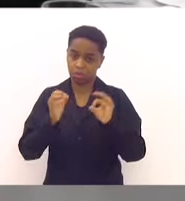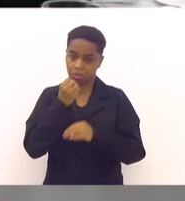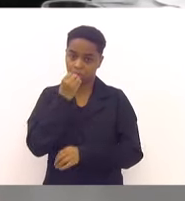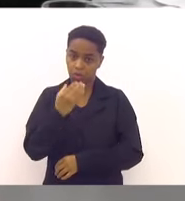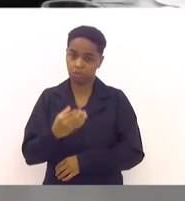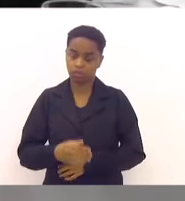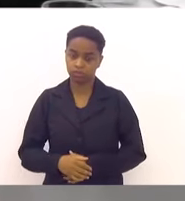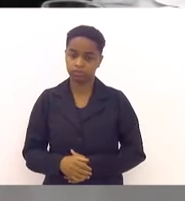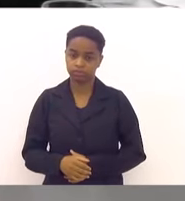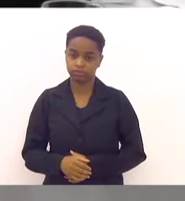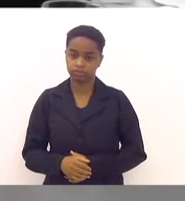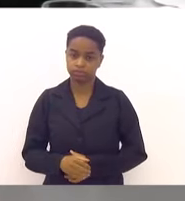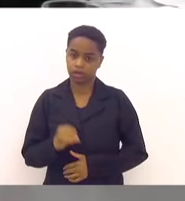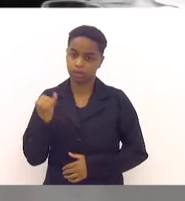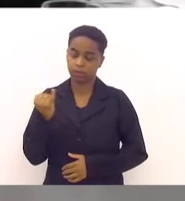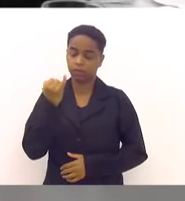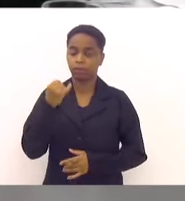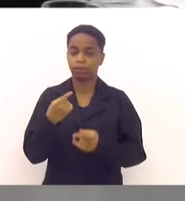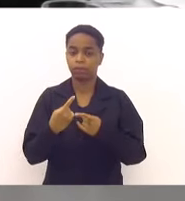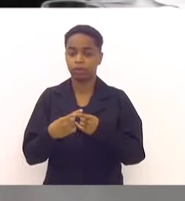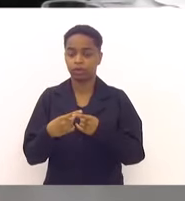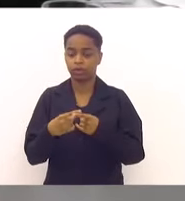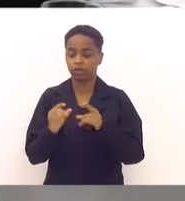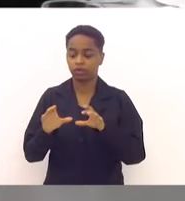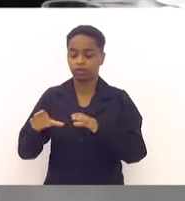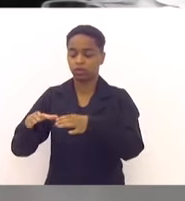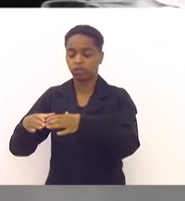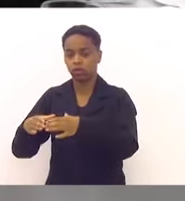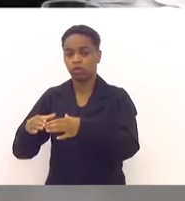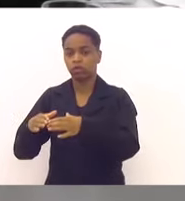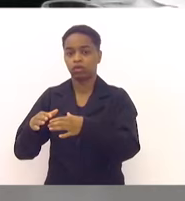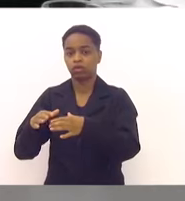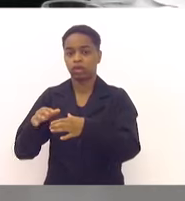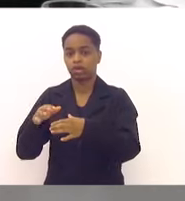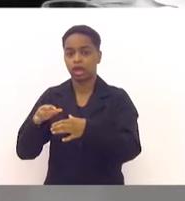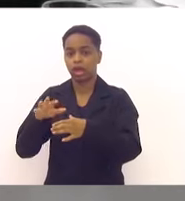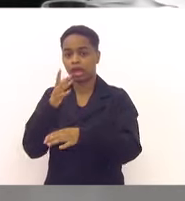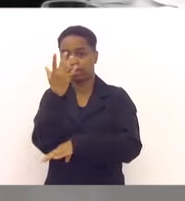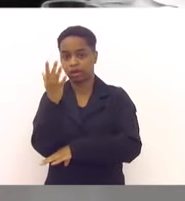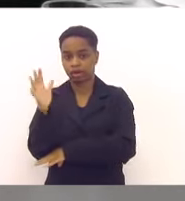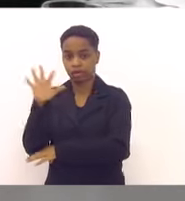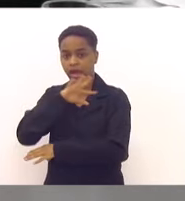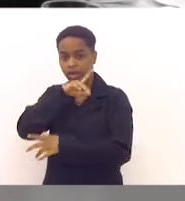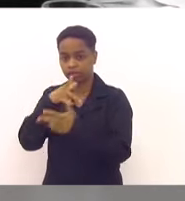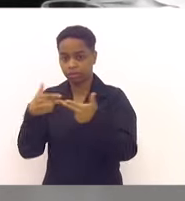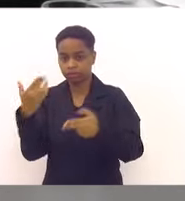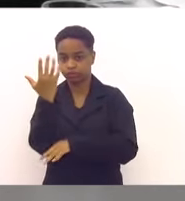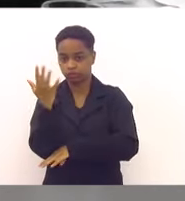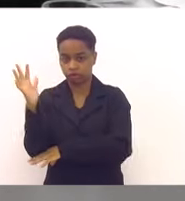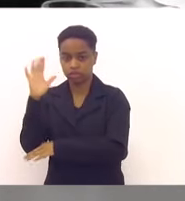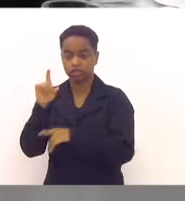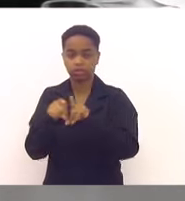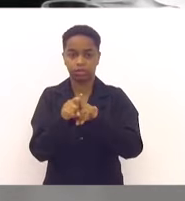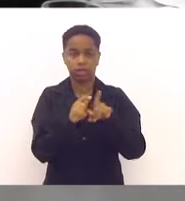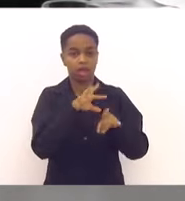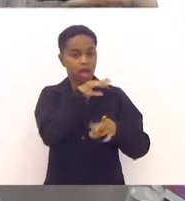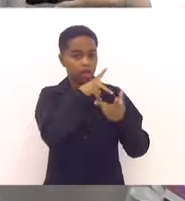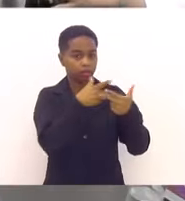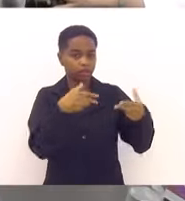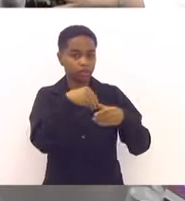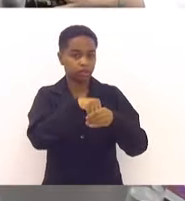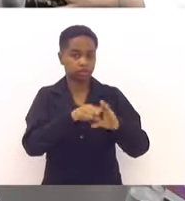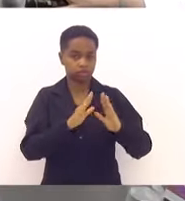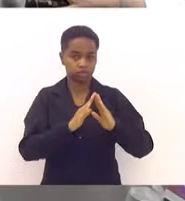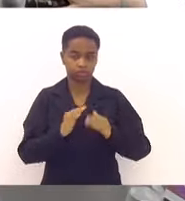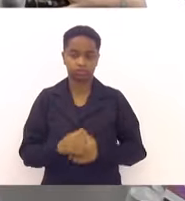É de bom tom, tanto para a fauna silvestre quanto para a fauna doméstica. Eu acho bacana o projeto do deputado Noel. Perfeito.